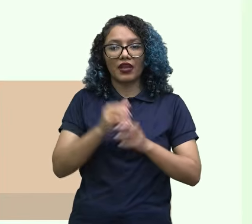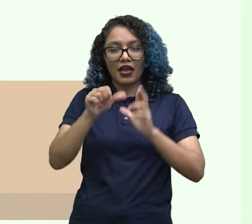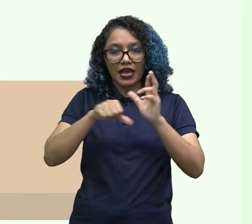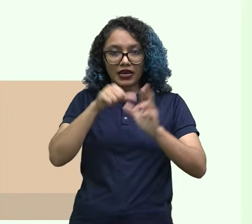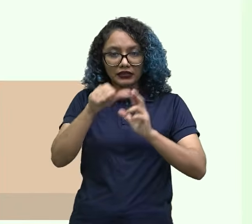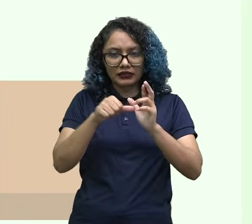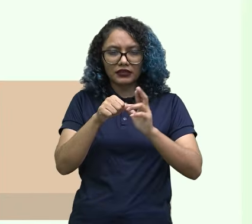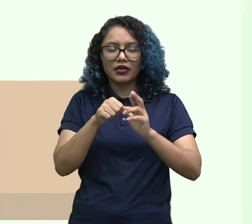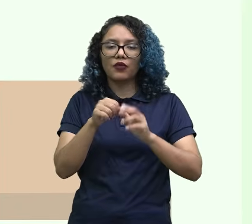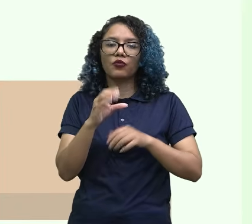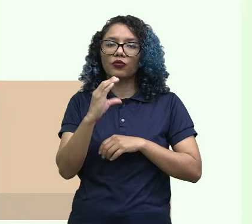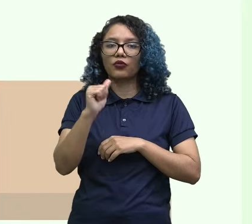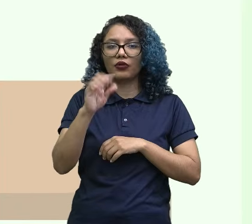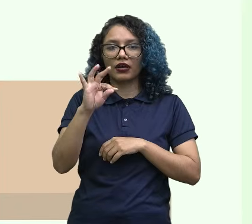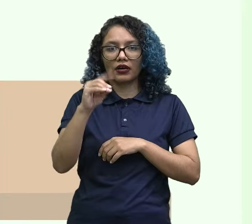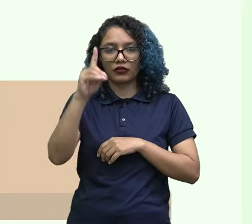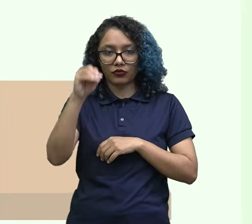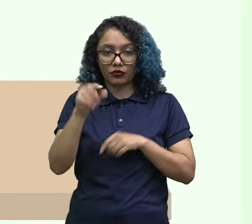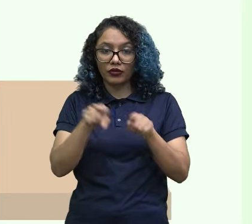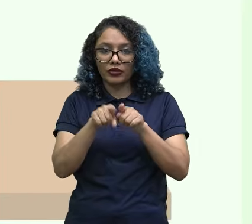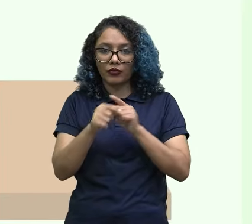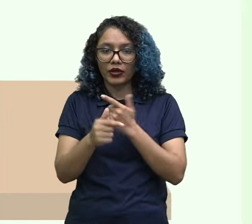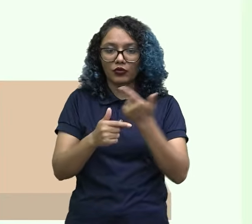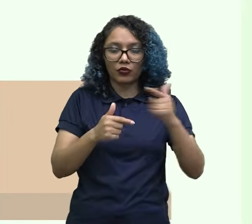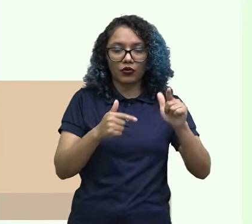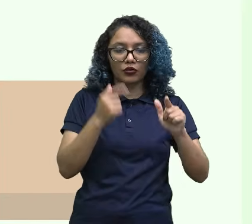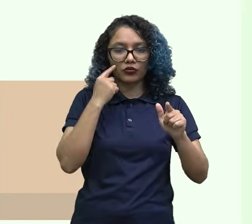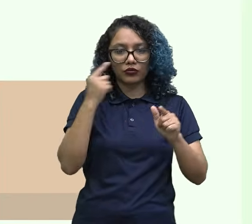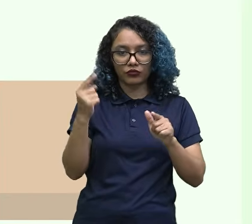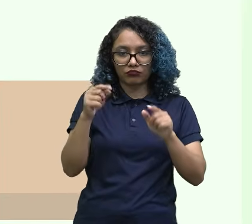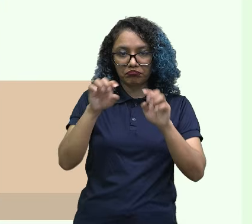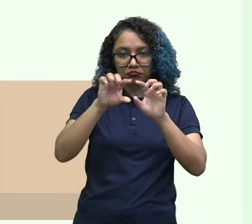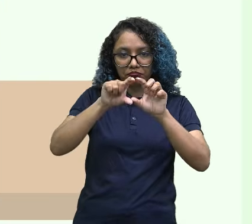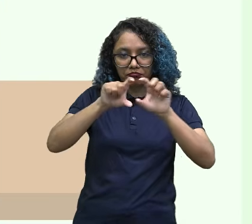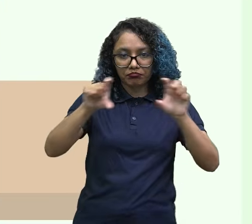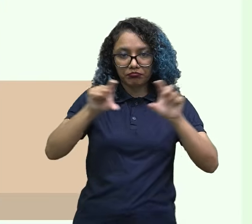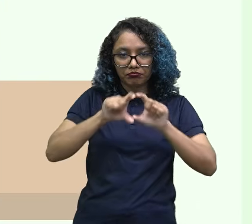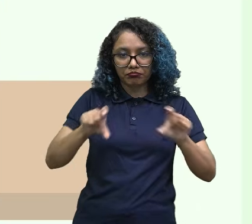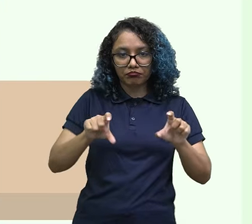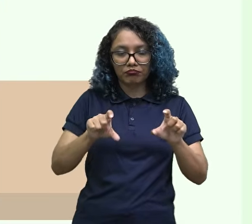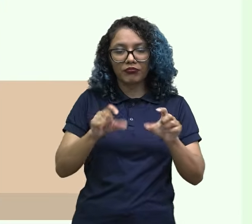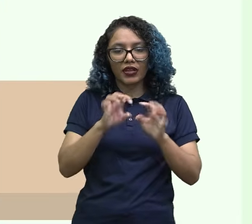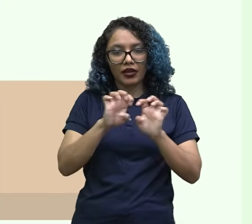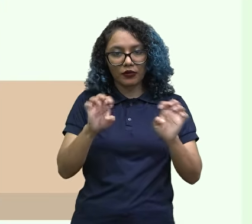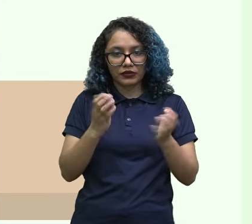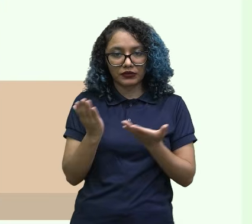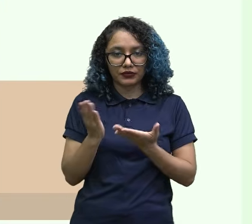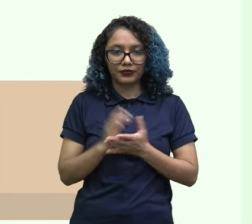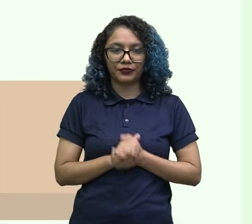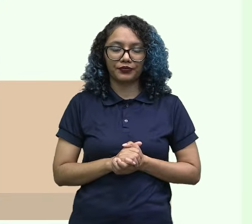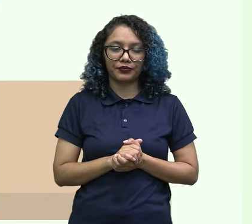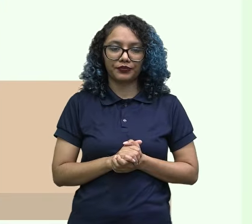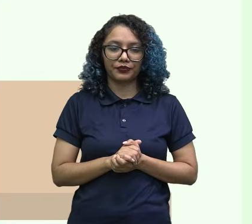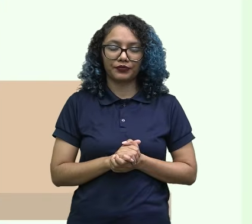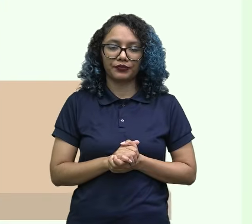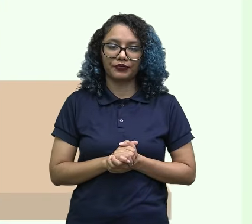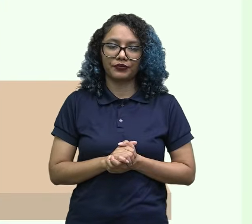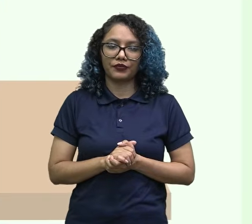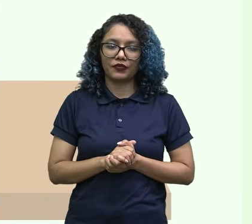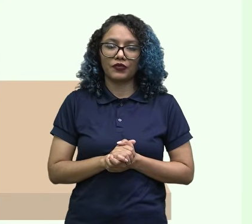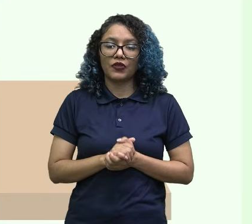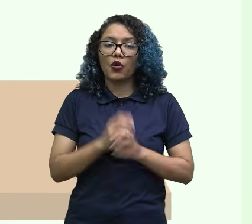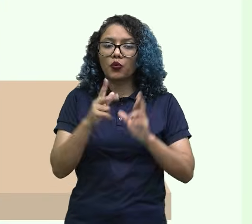e a semi-reação do ânodo, gerando a equação global. Como produtos